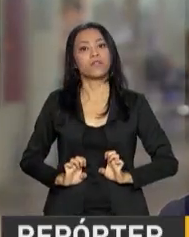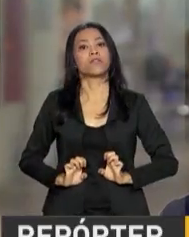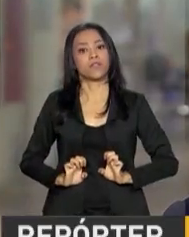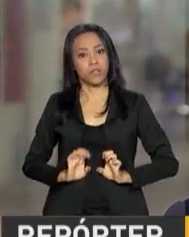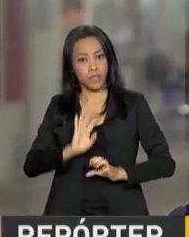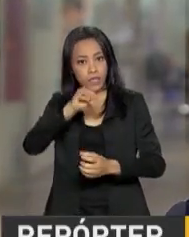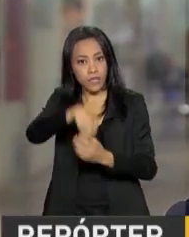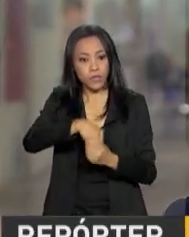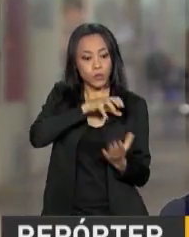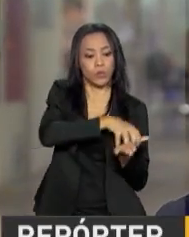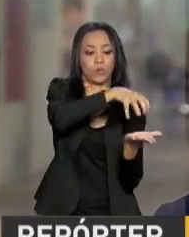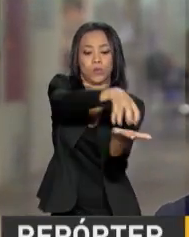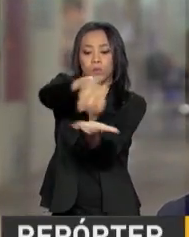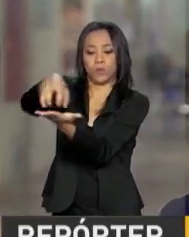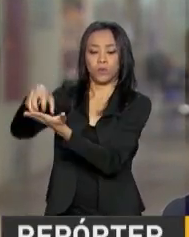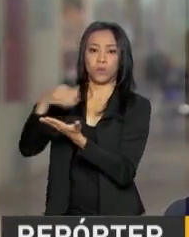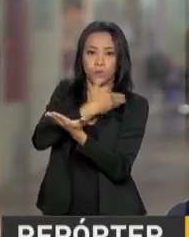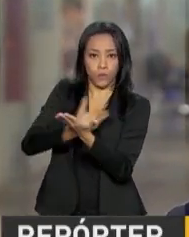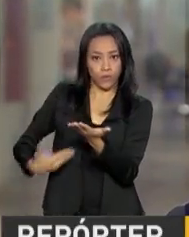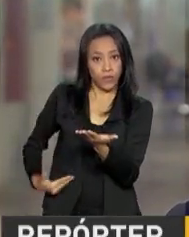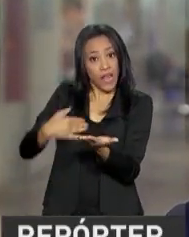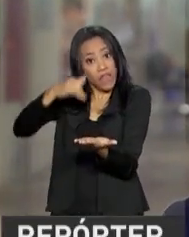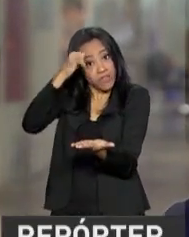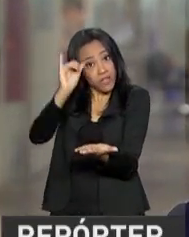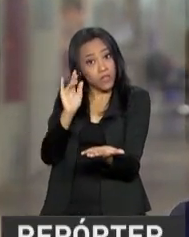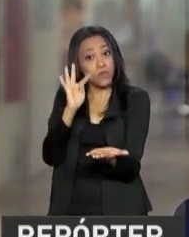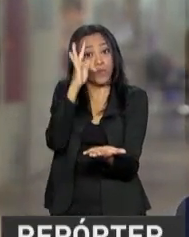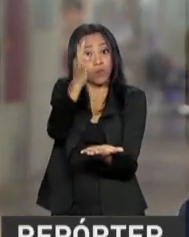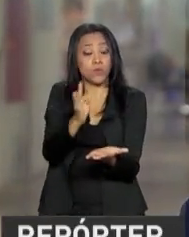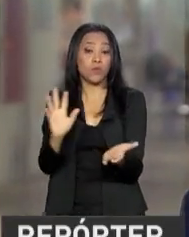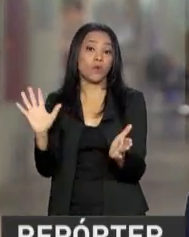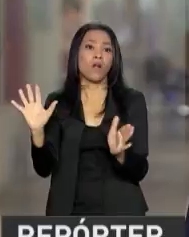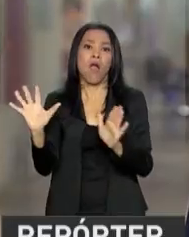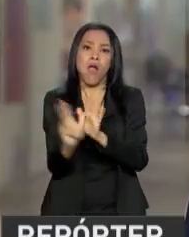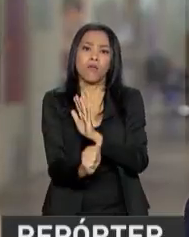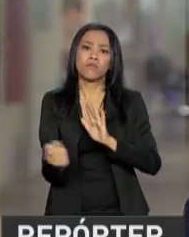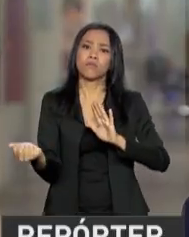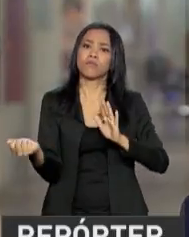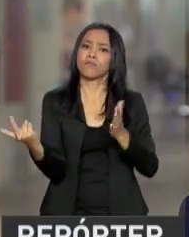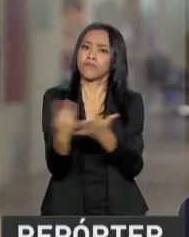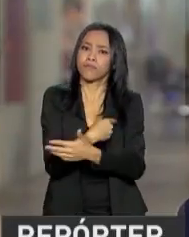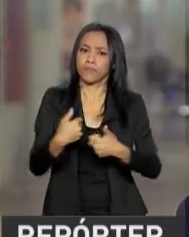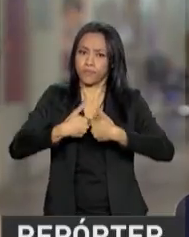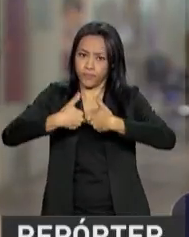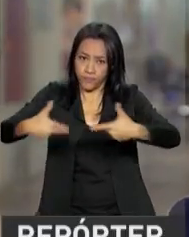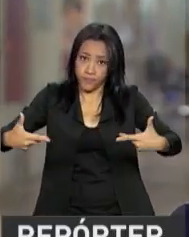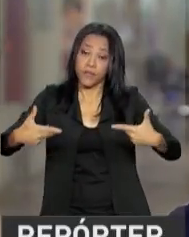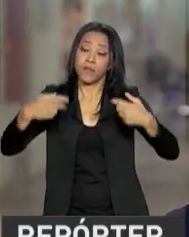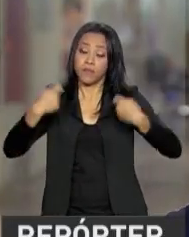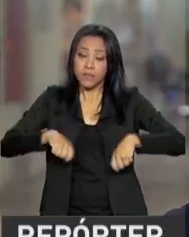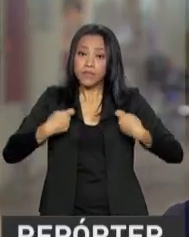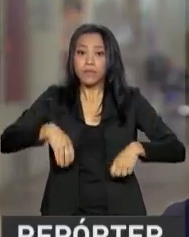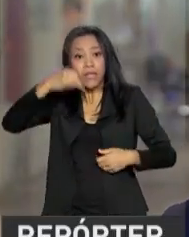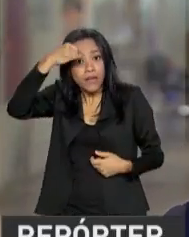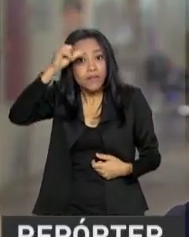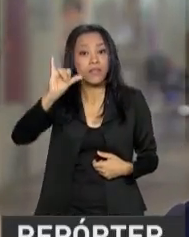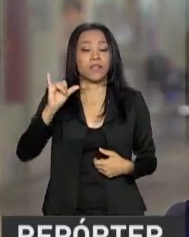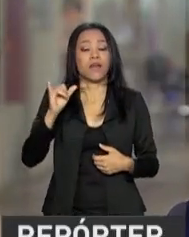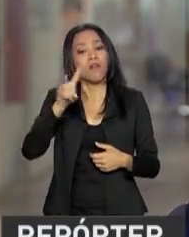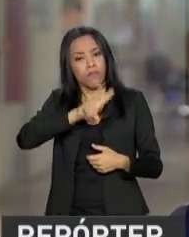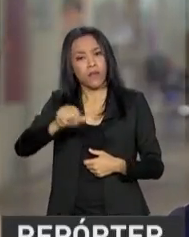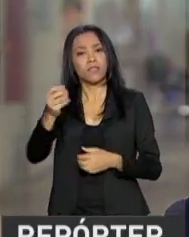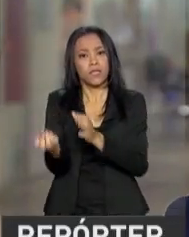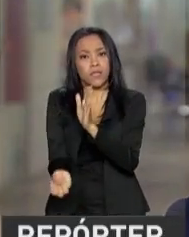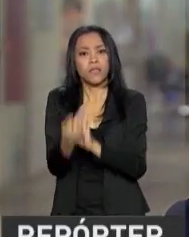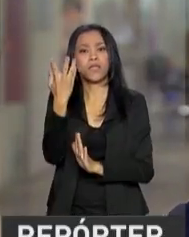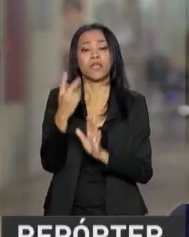desses órgãos evitando casos futuros de corrupção o trabalho de prevenção que nós temos que trabalhar de forma muito forte então se implementados